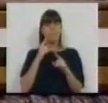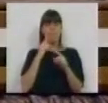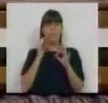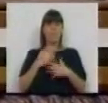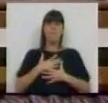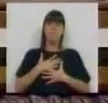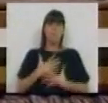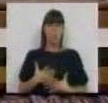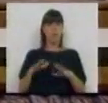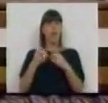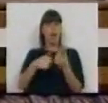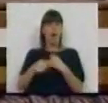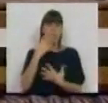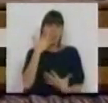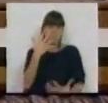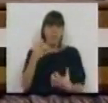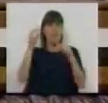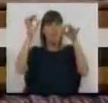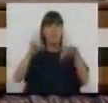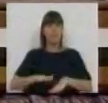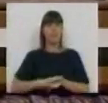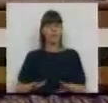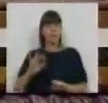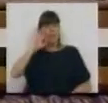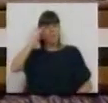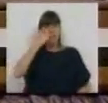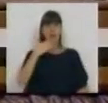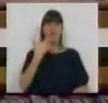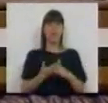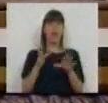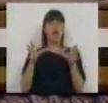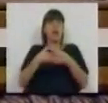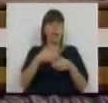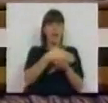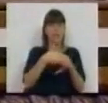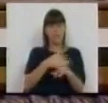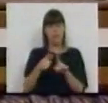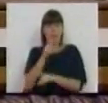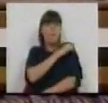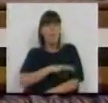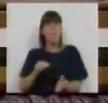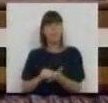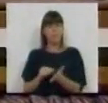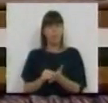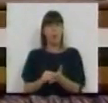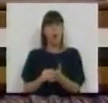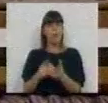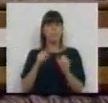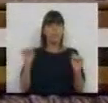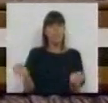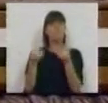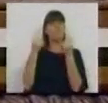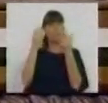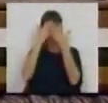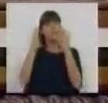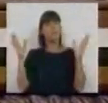incontível vontade social de pôr fim à agressão à classe média e aos mais pobres e de resgate